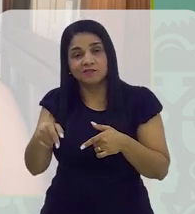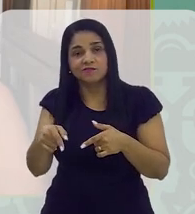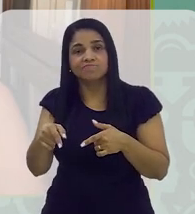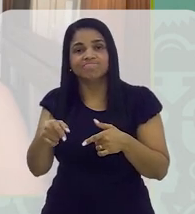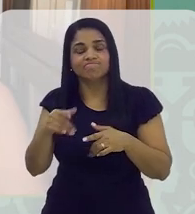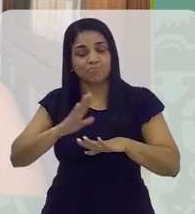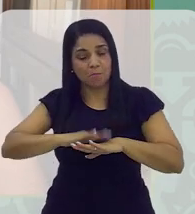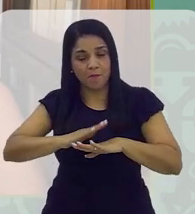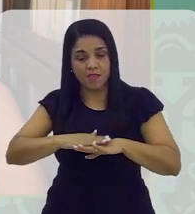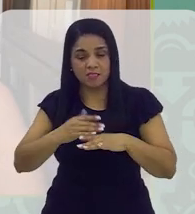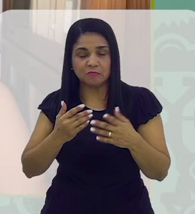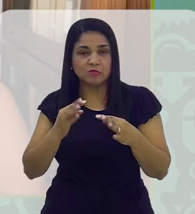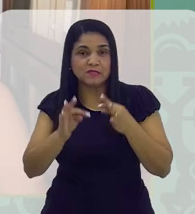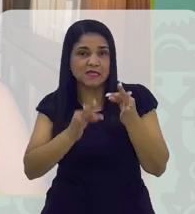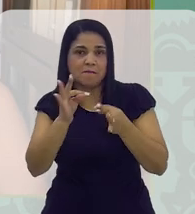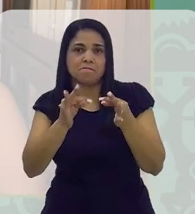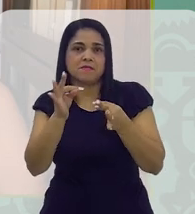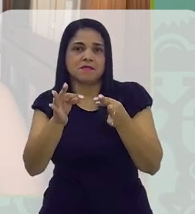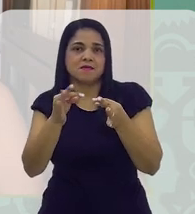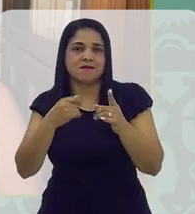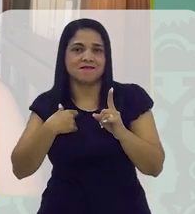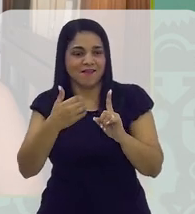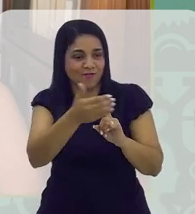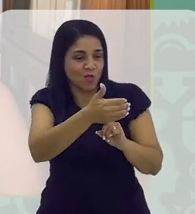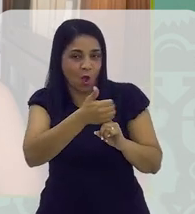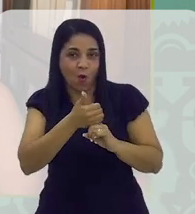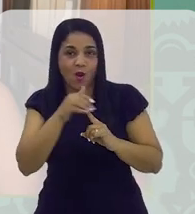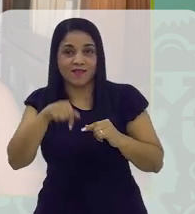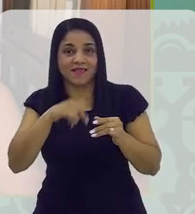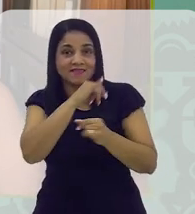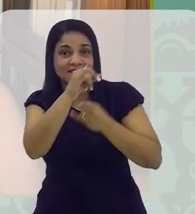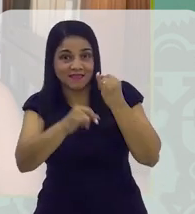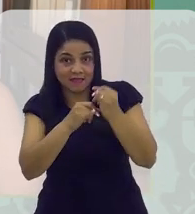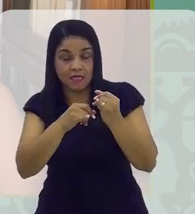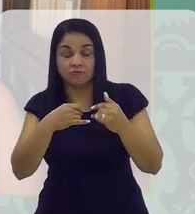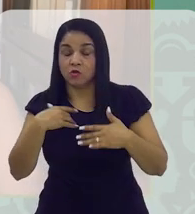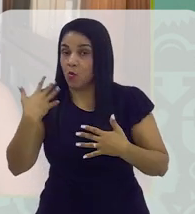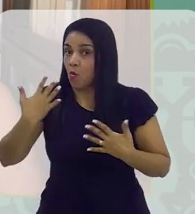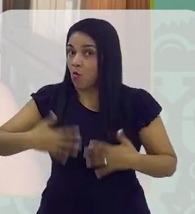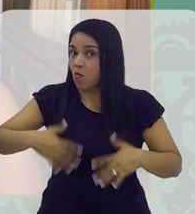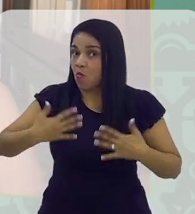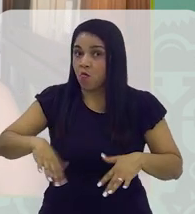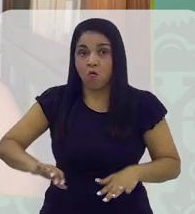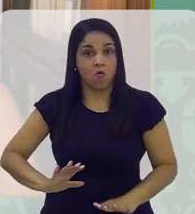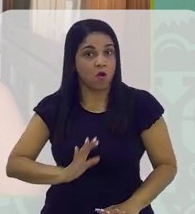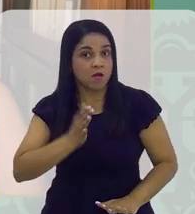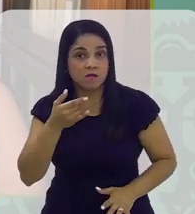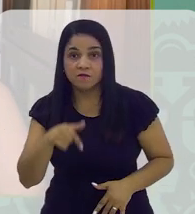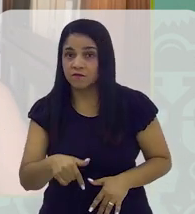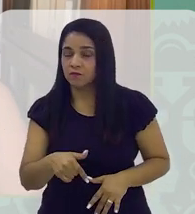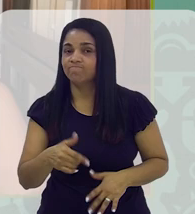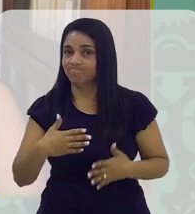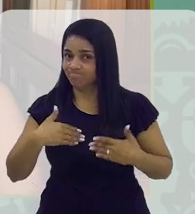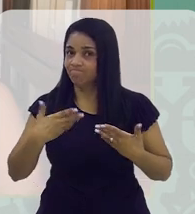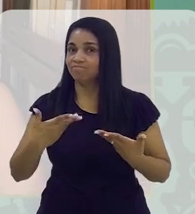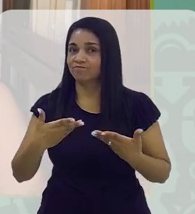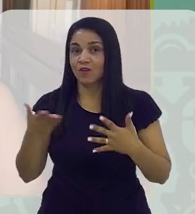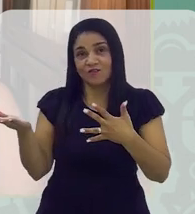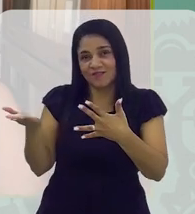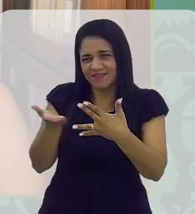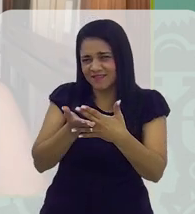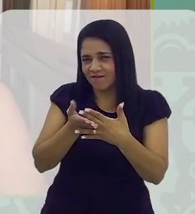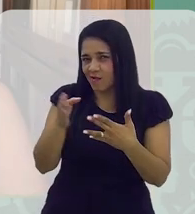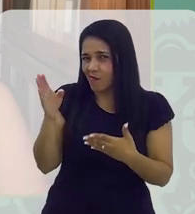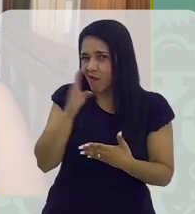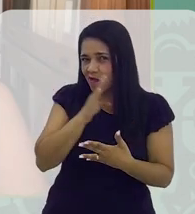forma totalmente equivocada. Sim, é terrível. Assim. É realmente. É. E é assustador. Assustadora. A gente